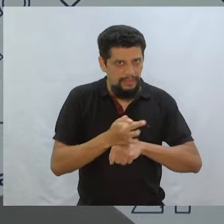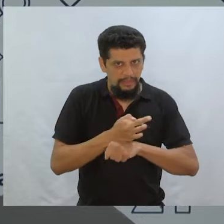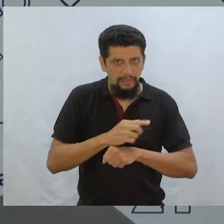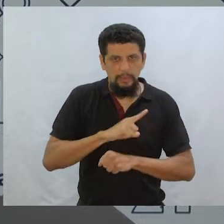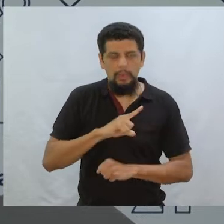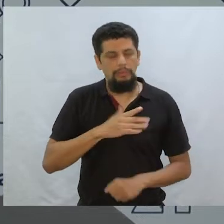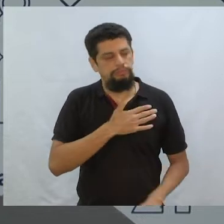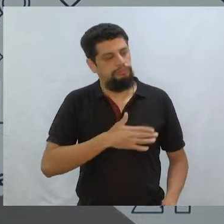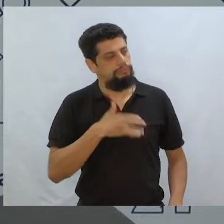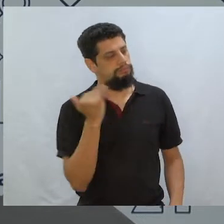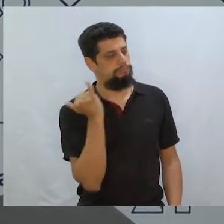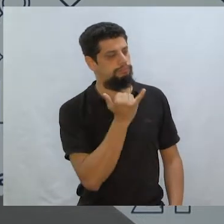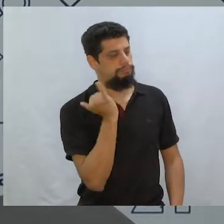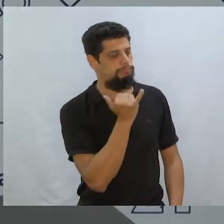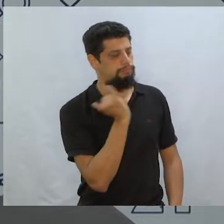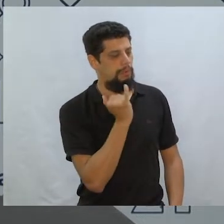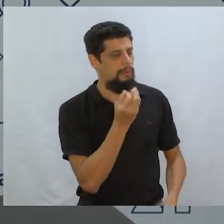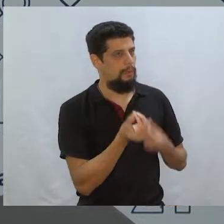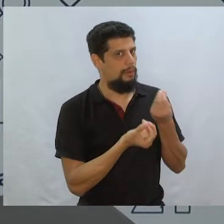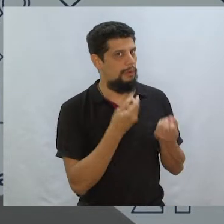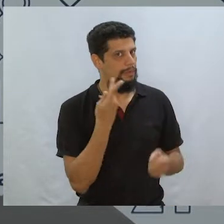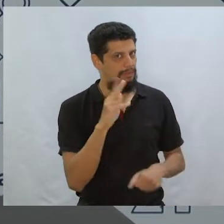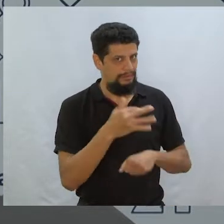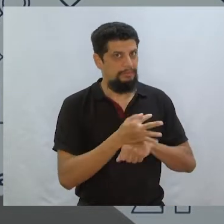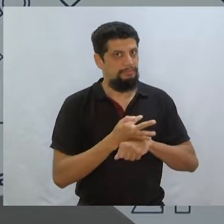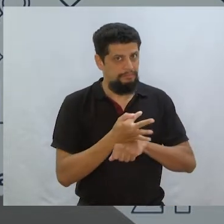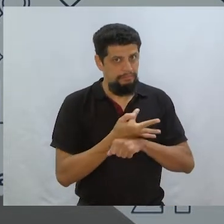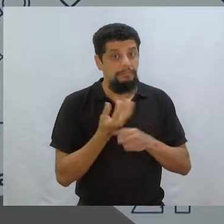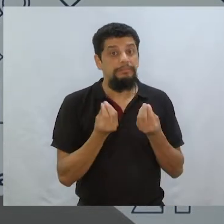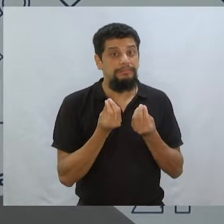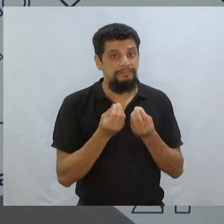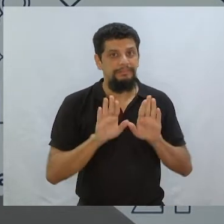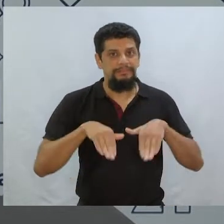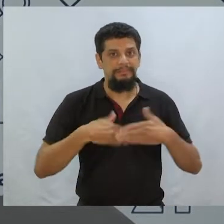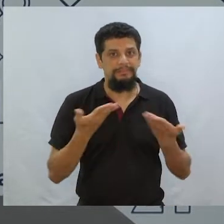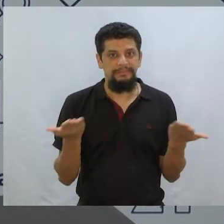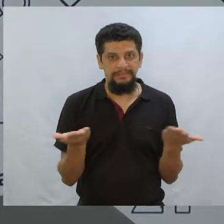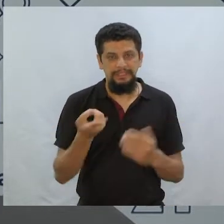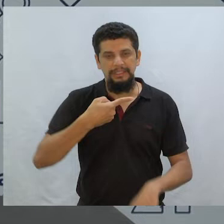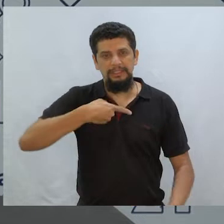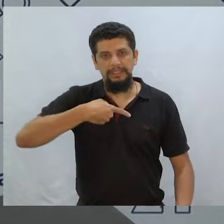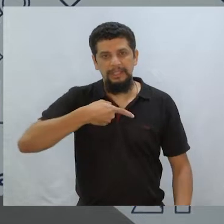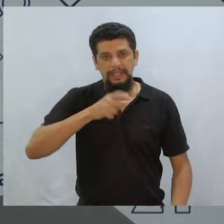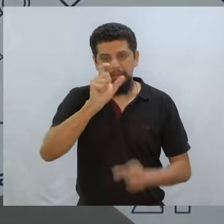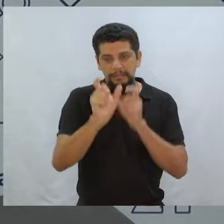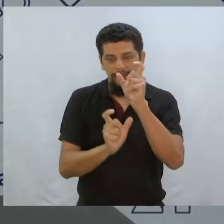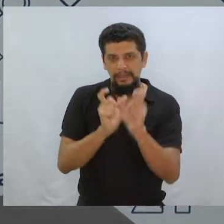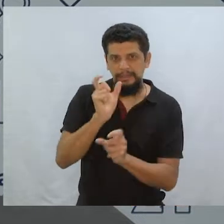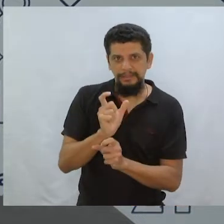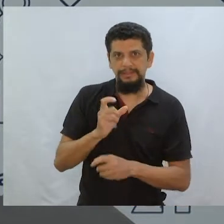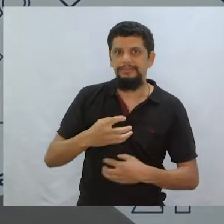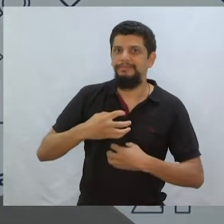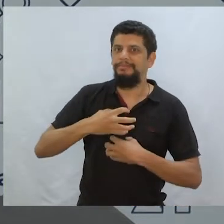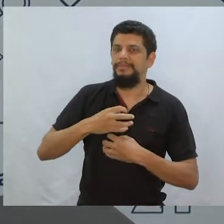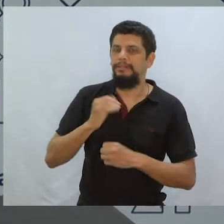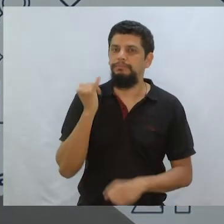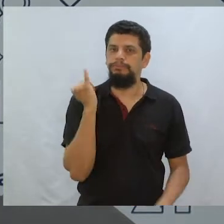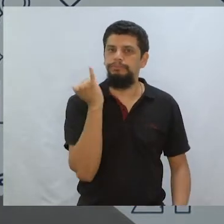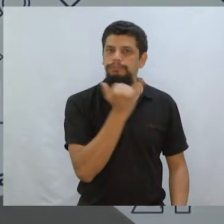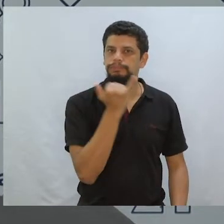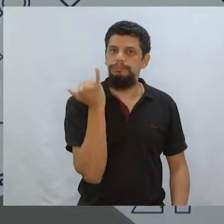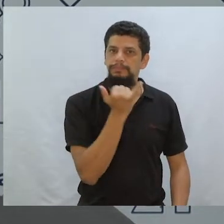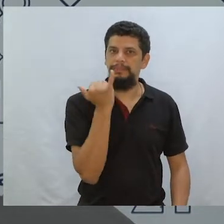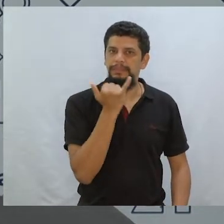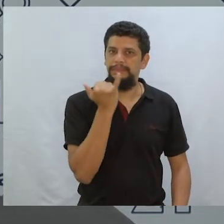contar o que aconteceu você sai falando PR as pessoas como foram as suas férias então nós essas pessoas ali Elas estão